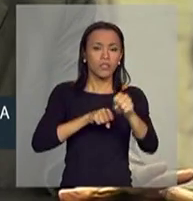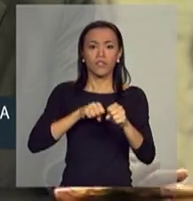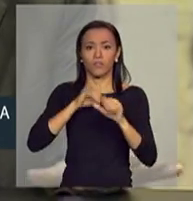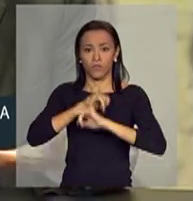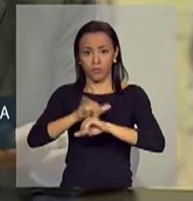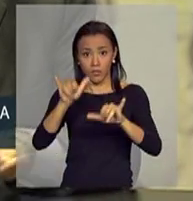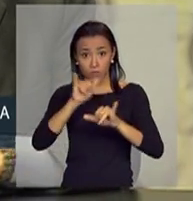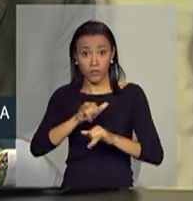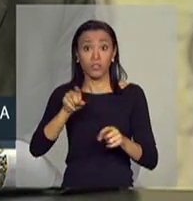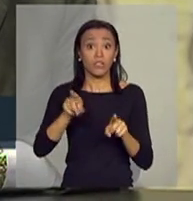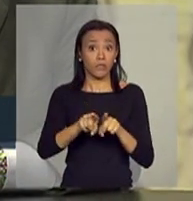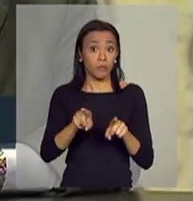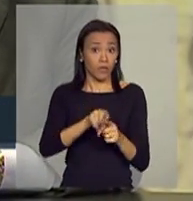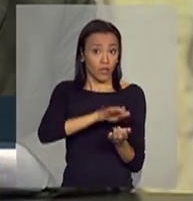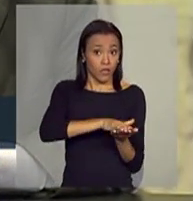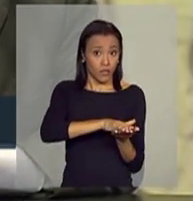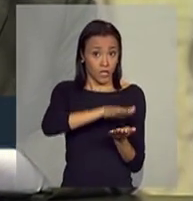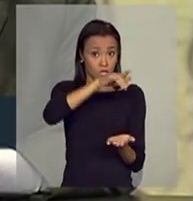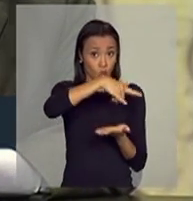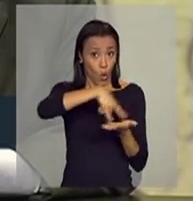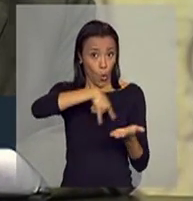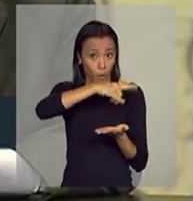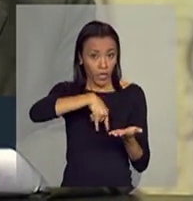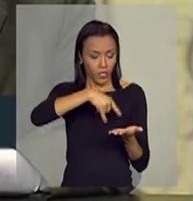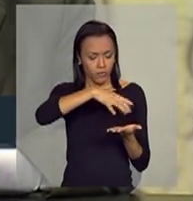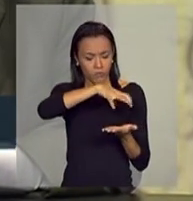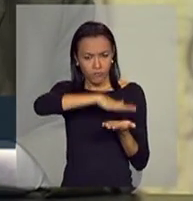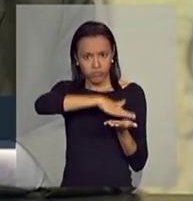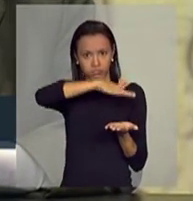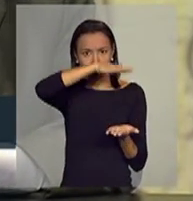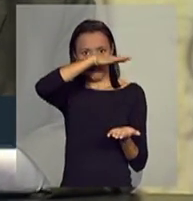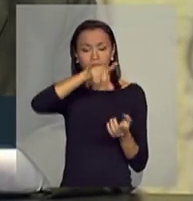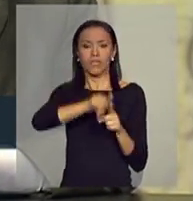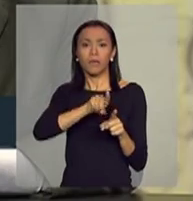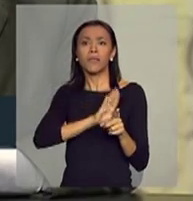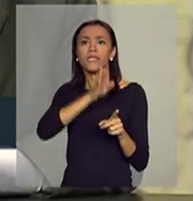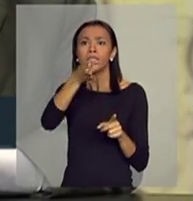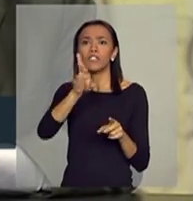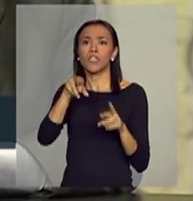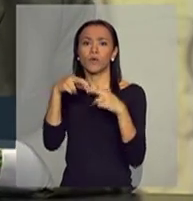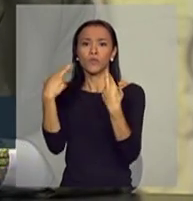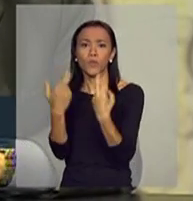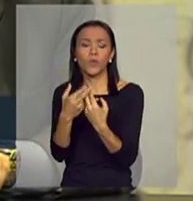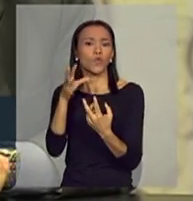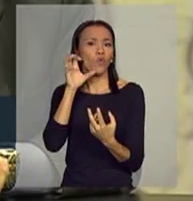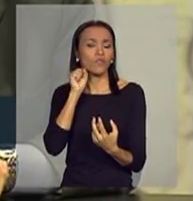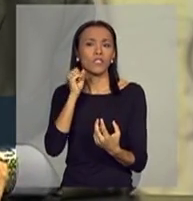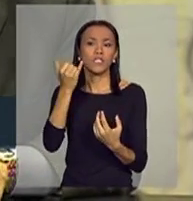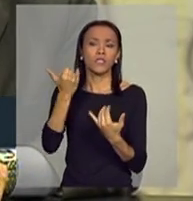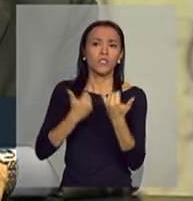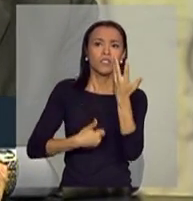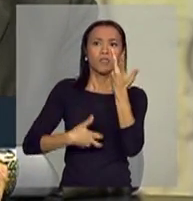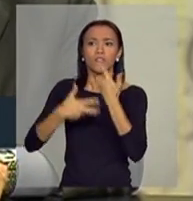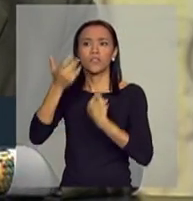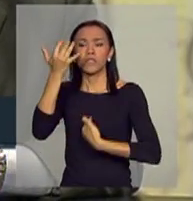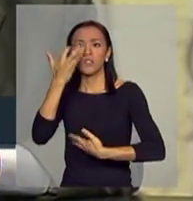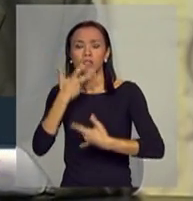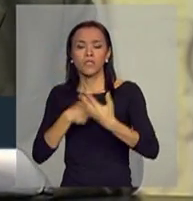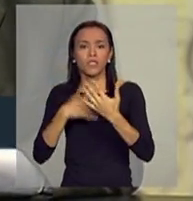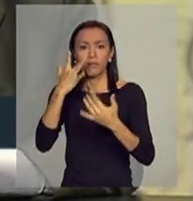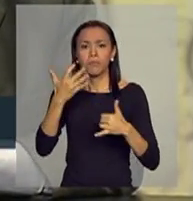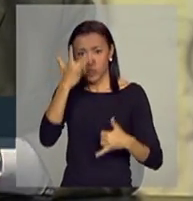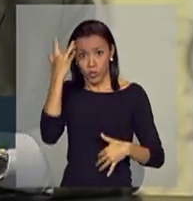documentação, mas também nessas audiências, ouvindo depoimentos e ouvindo as